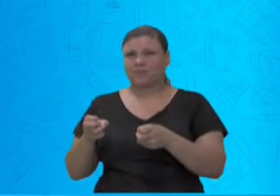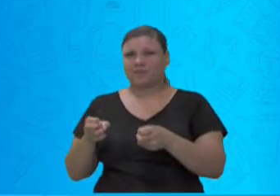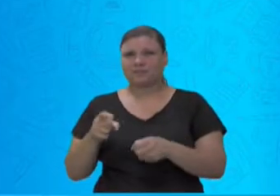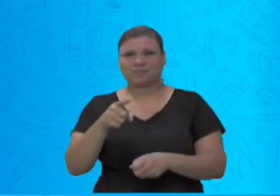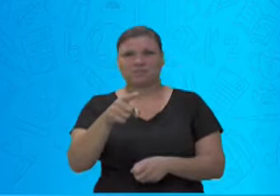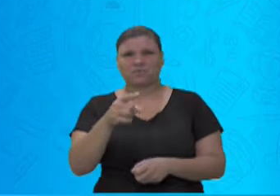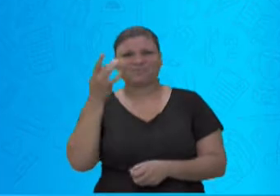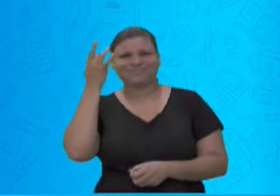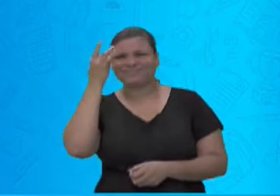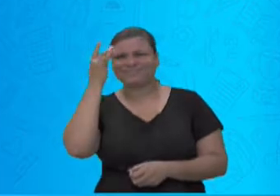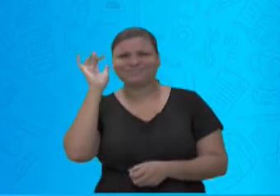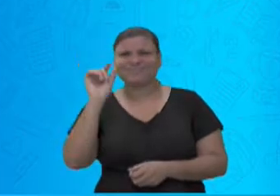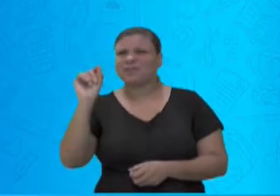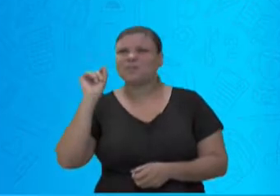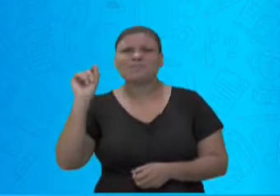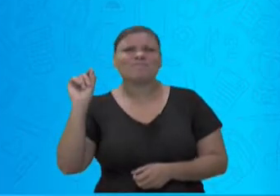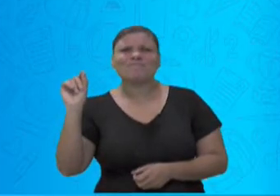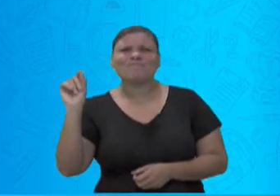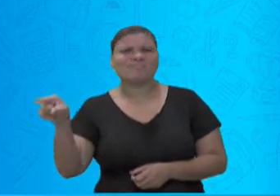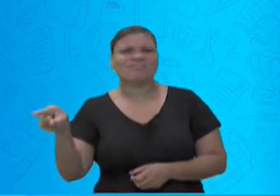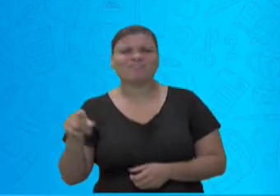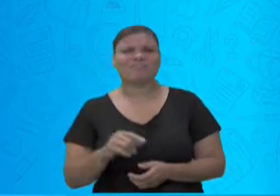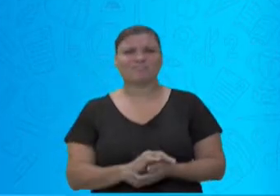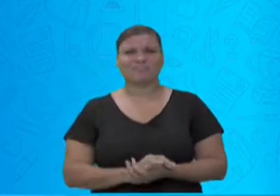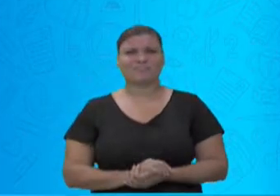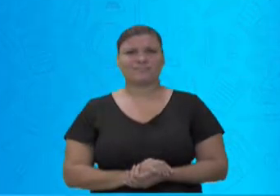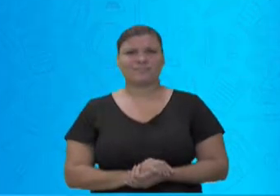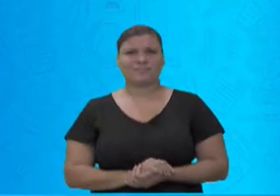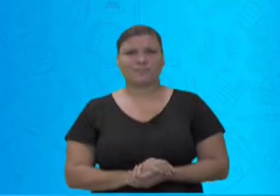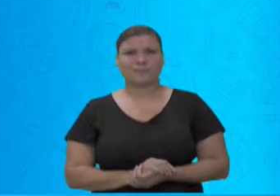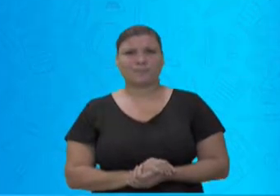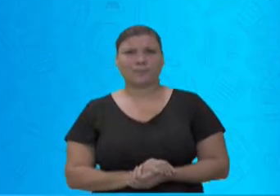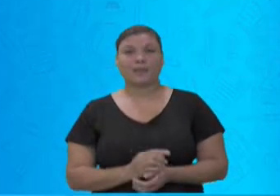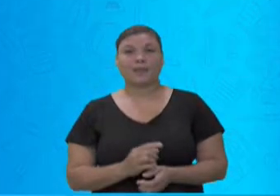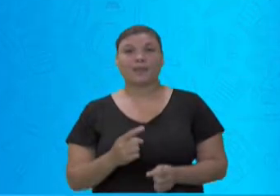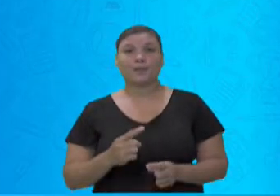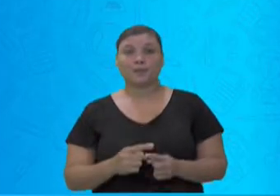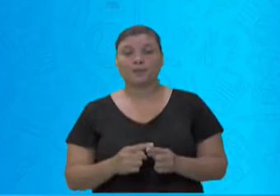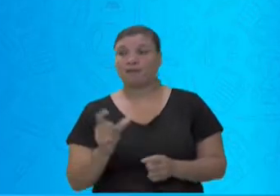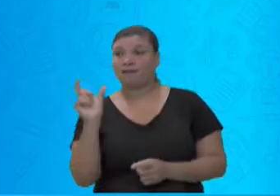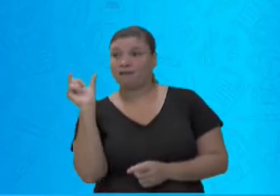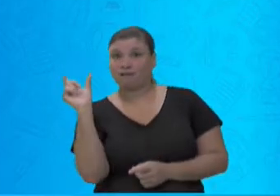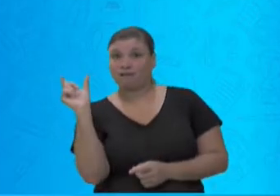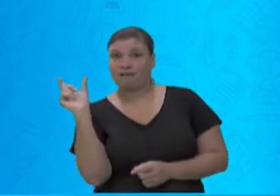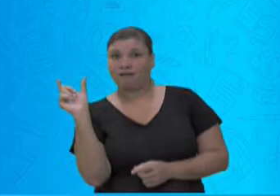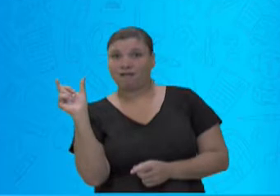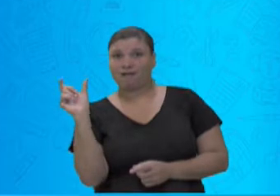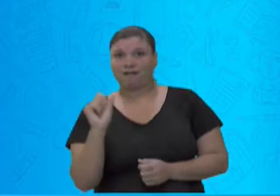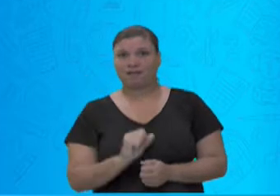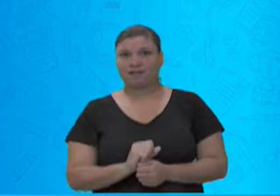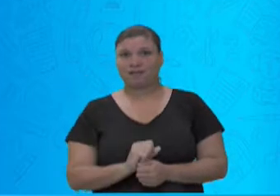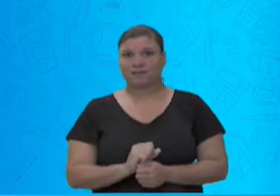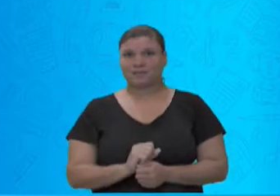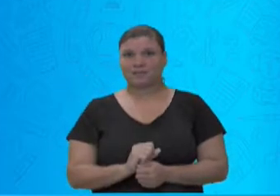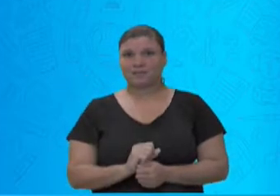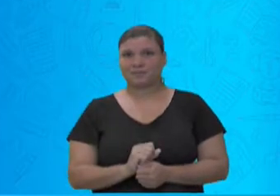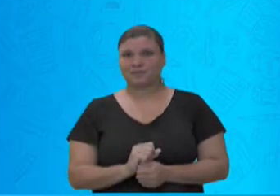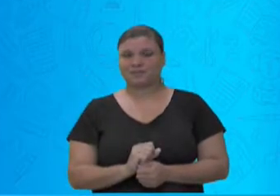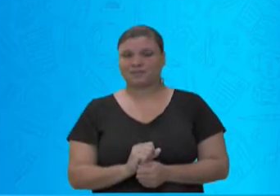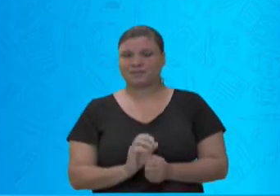alguém? Então, a palavra alguém, ela torna uma pessoa indeterminada.